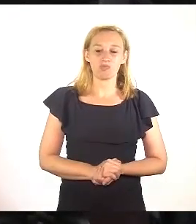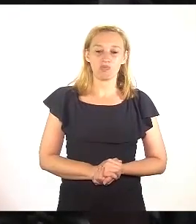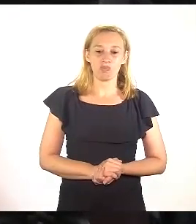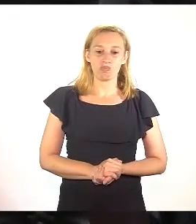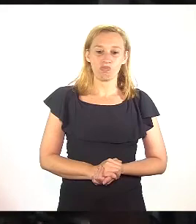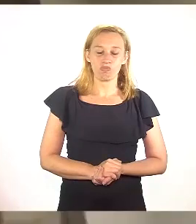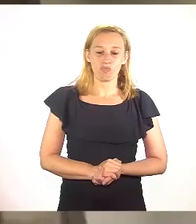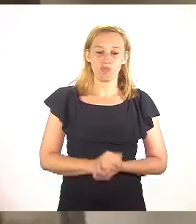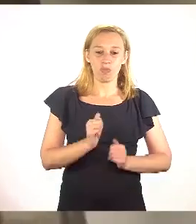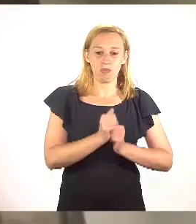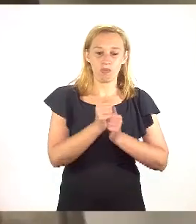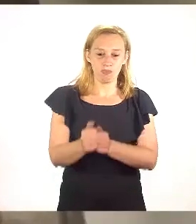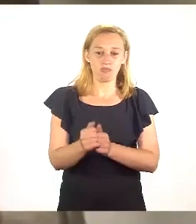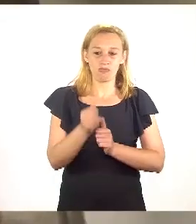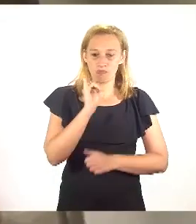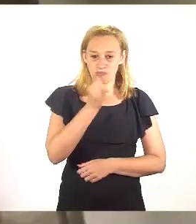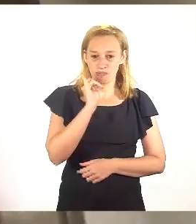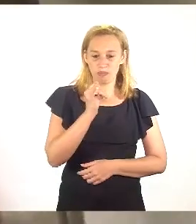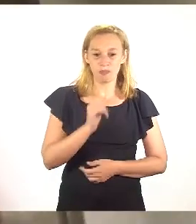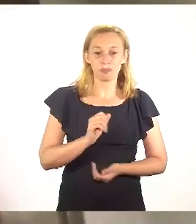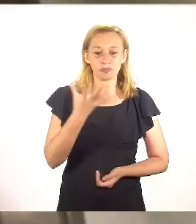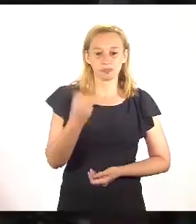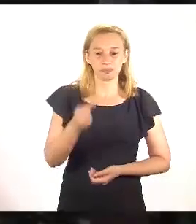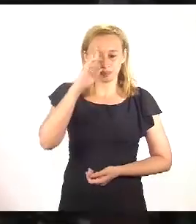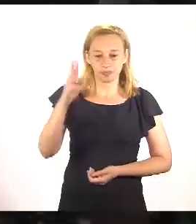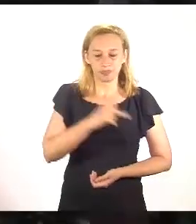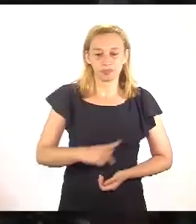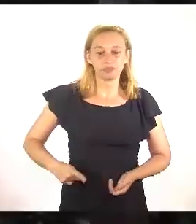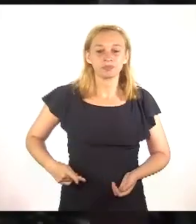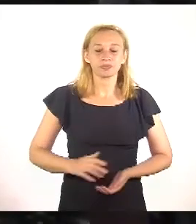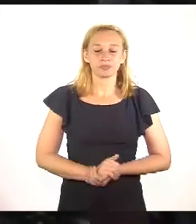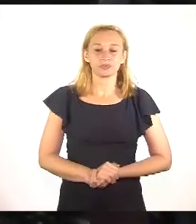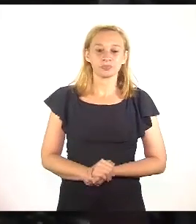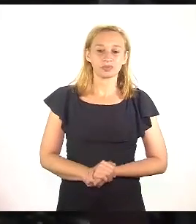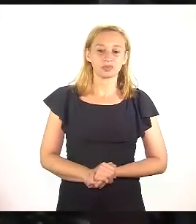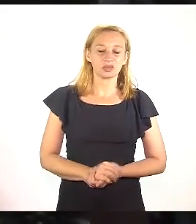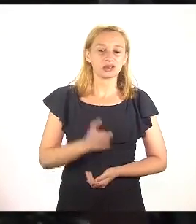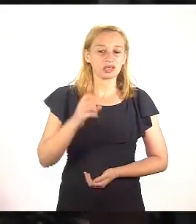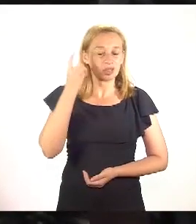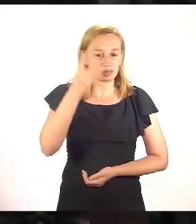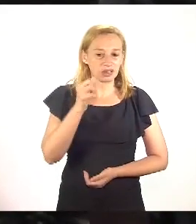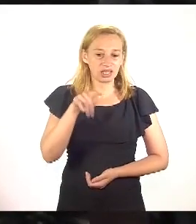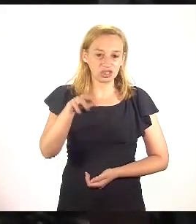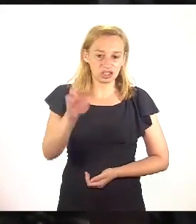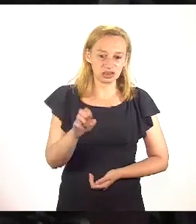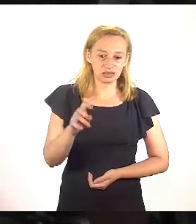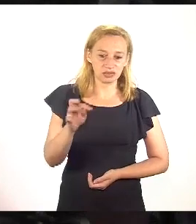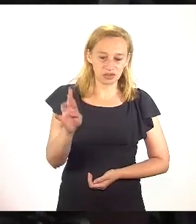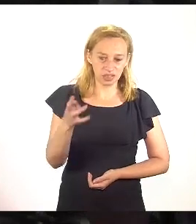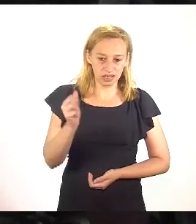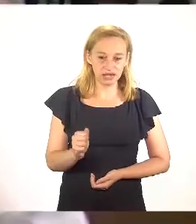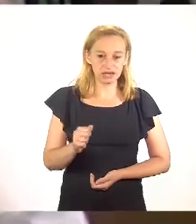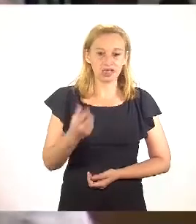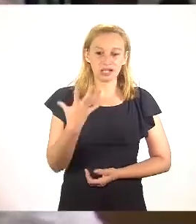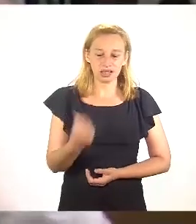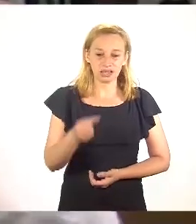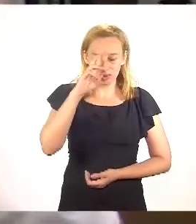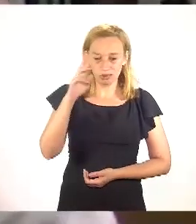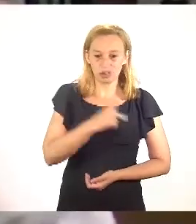Vou acompanhar o relator. Favorável, senhor presidente. Como voto o deputado Alexandre Freitas. Favorável,